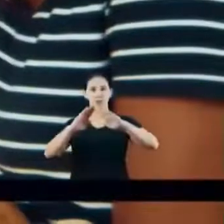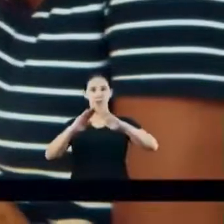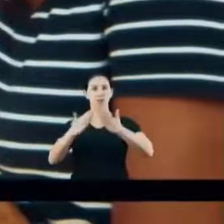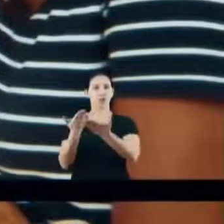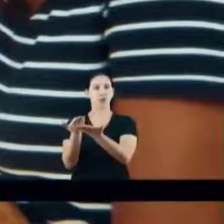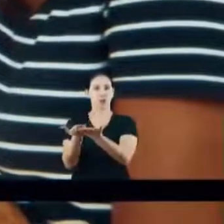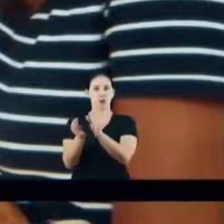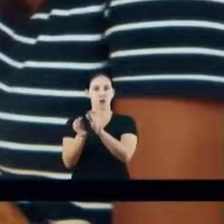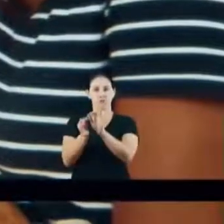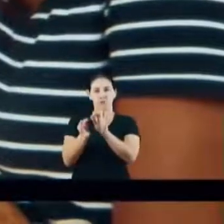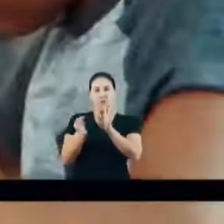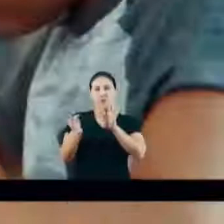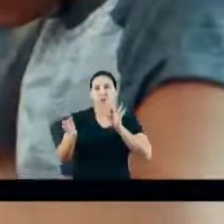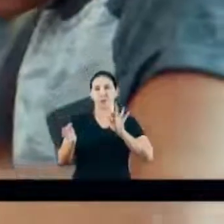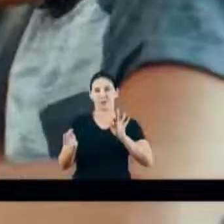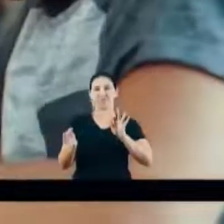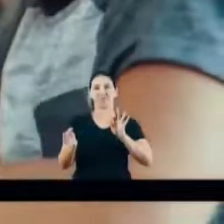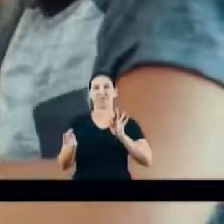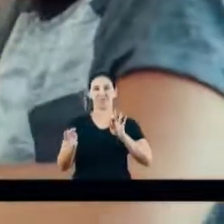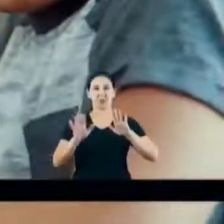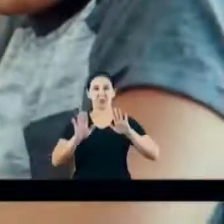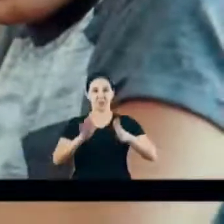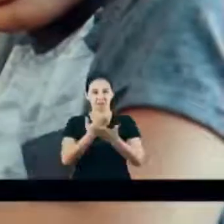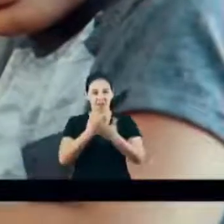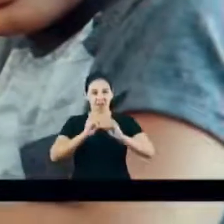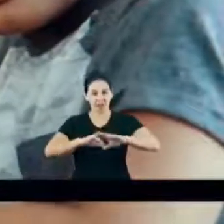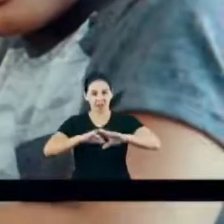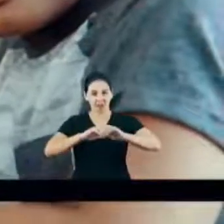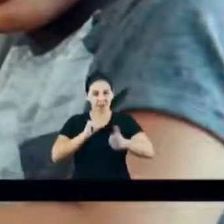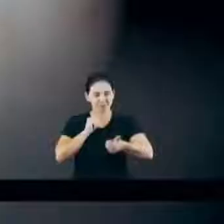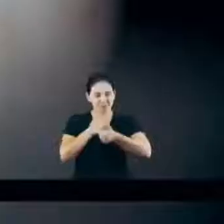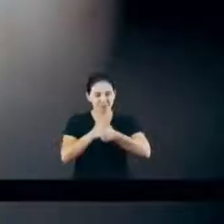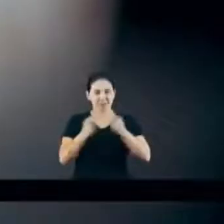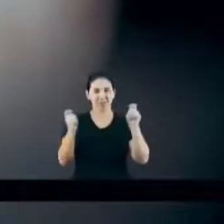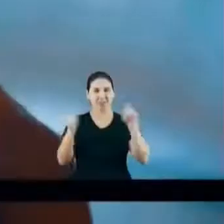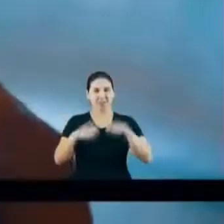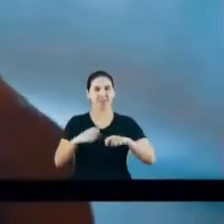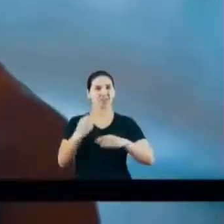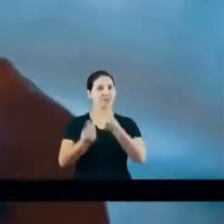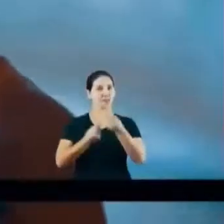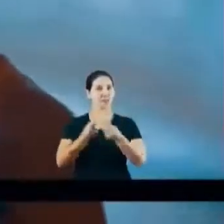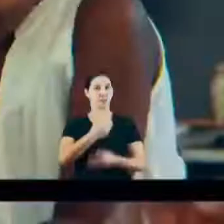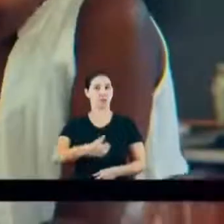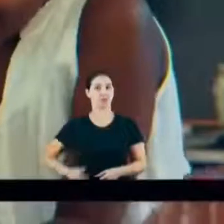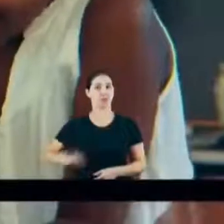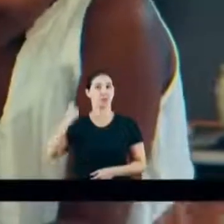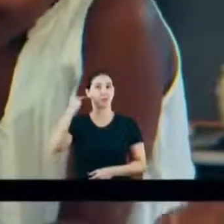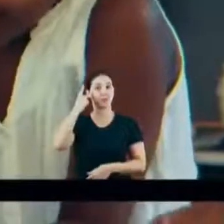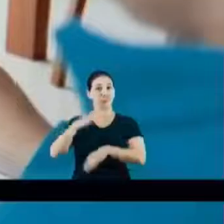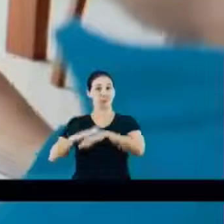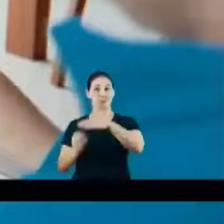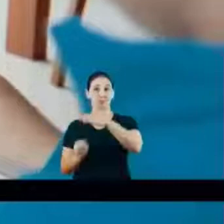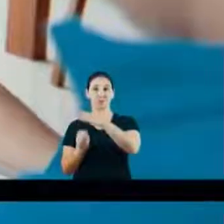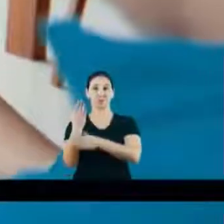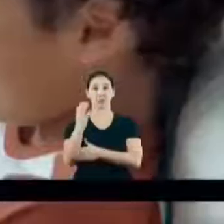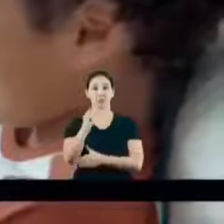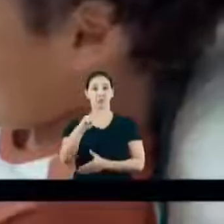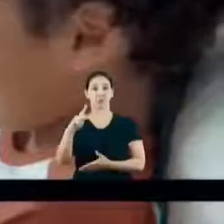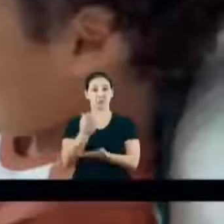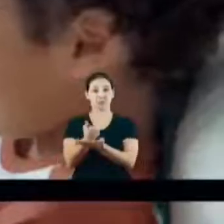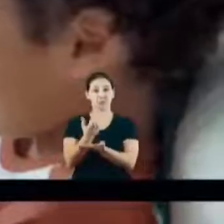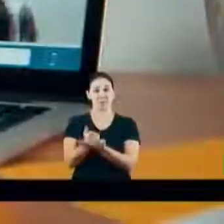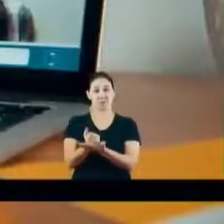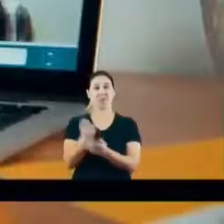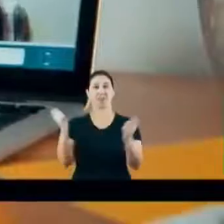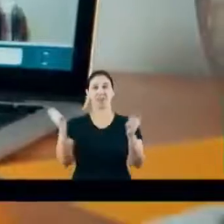A escola pode estar distante, mas as aulas não. Por isso, o governo de São Paulo criou um aplicativo online